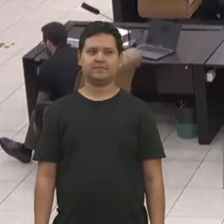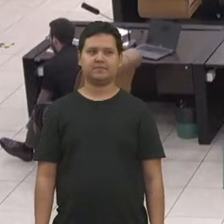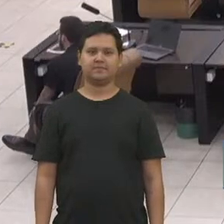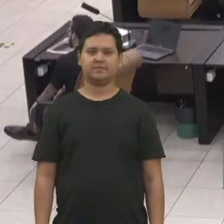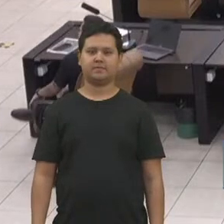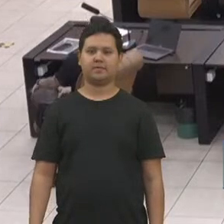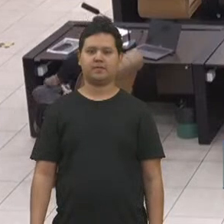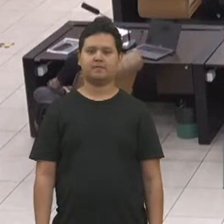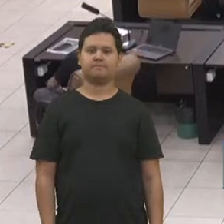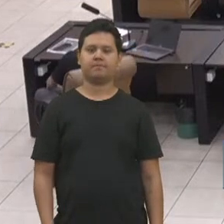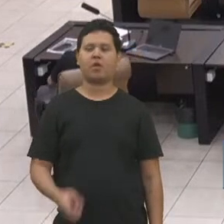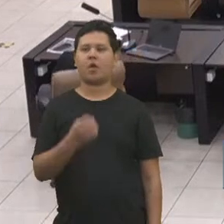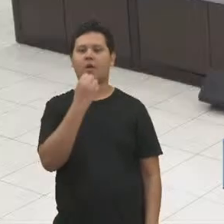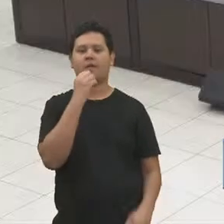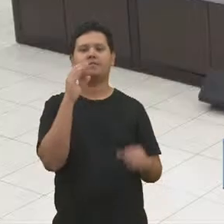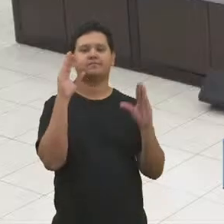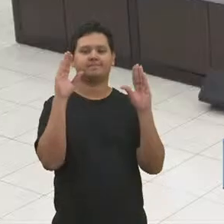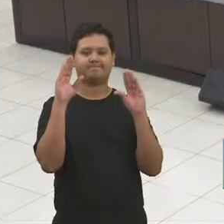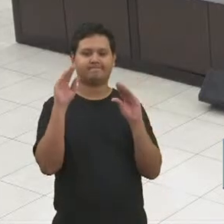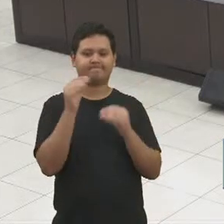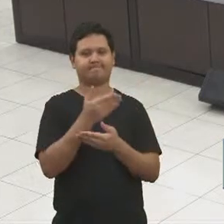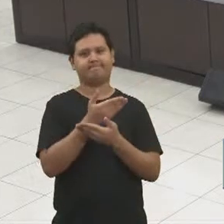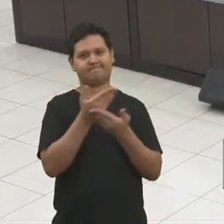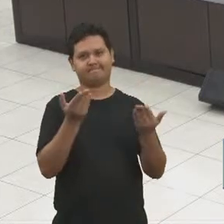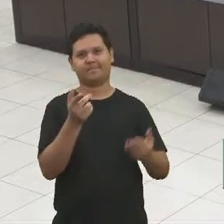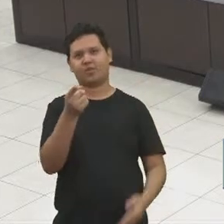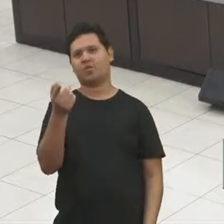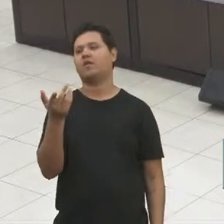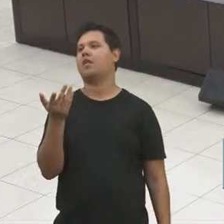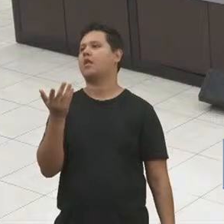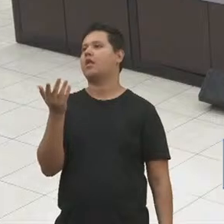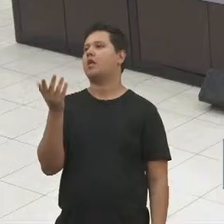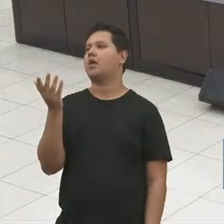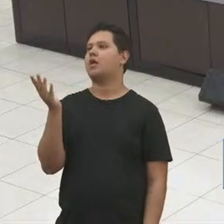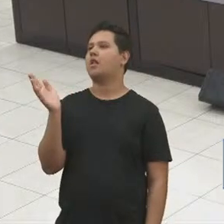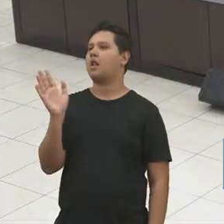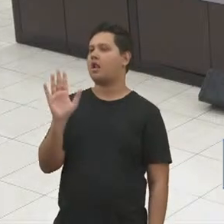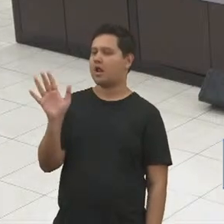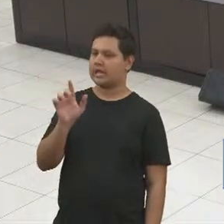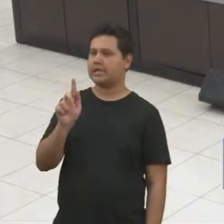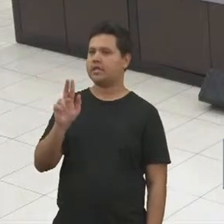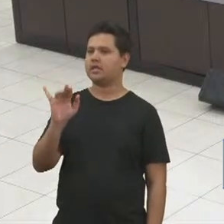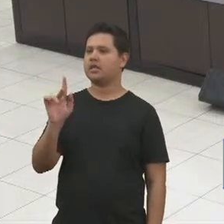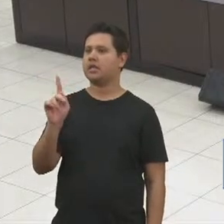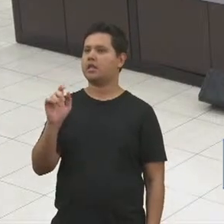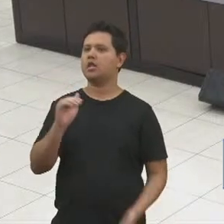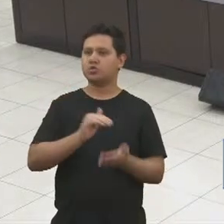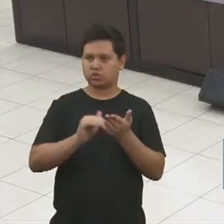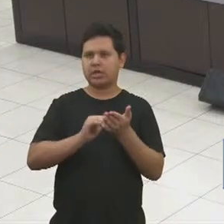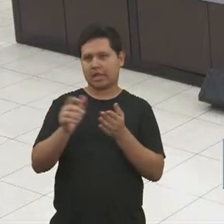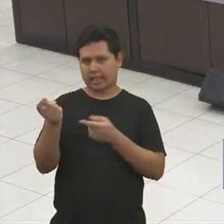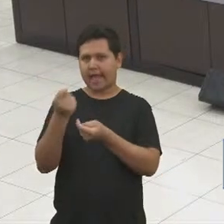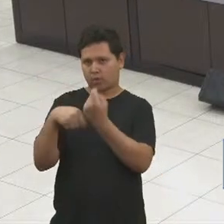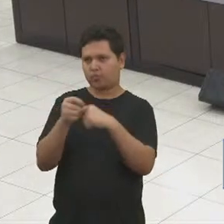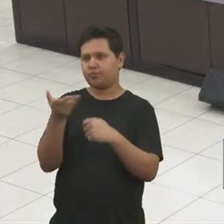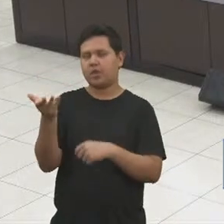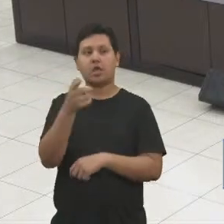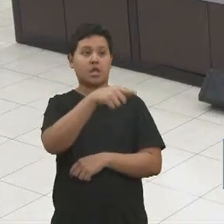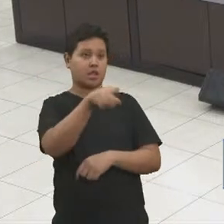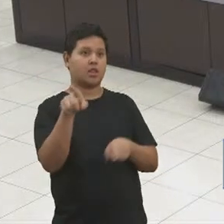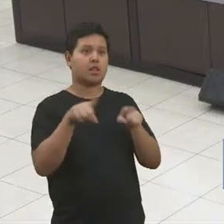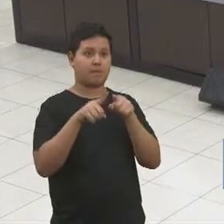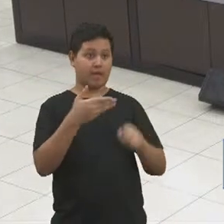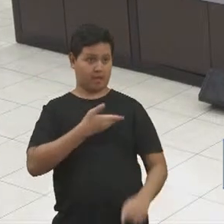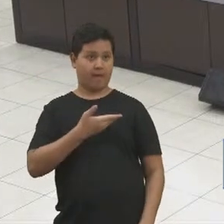Boa noite a todos. Quero aqui cumprimentar o Guilherme pela explanação, cumprimentar meus colegas, servidores da